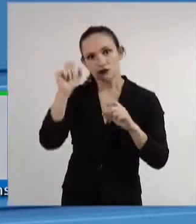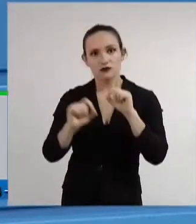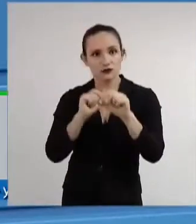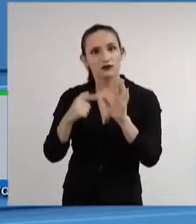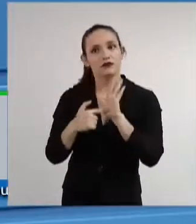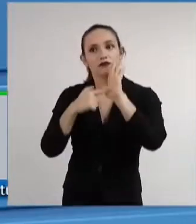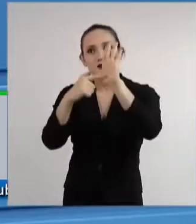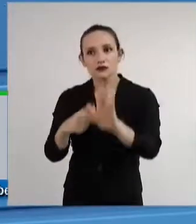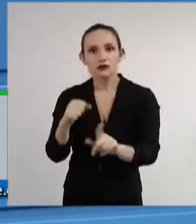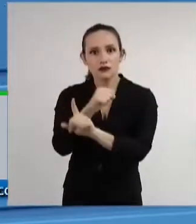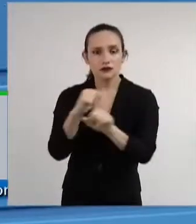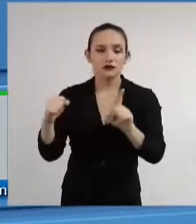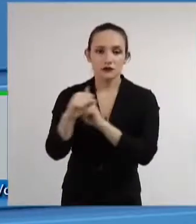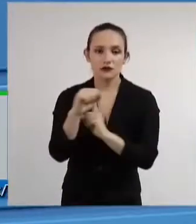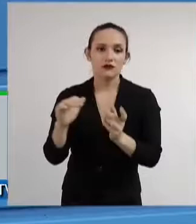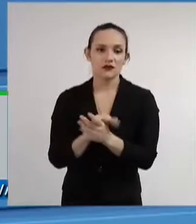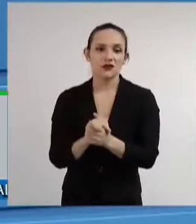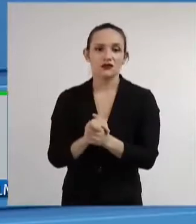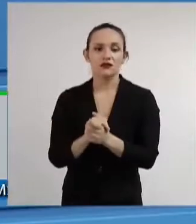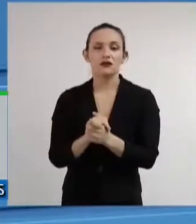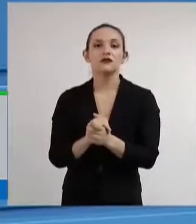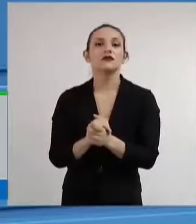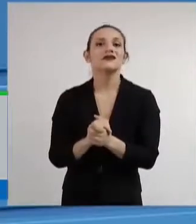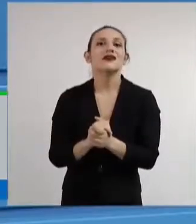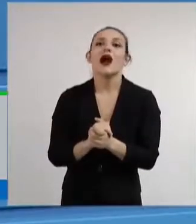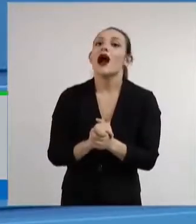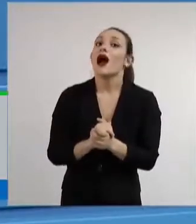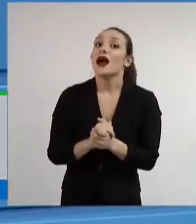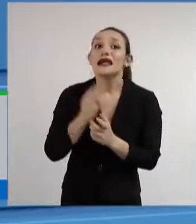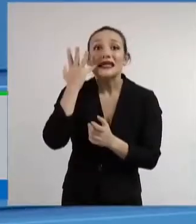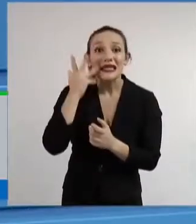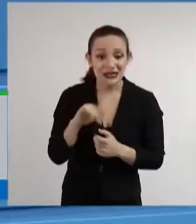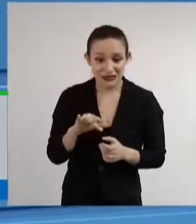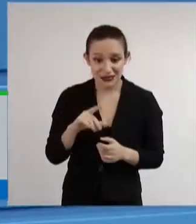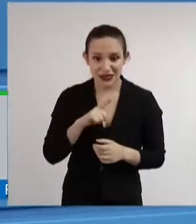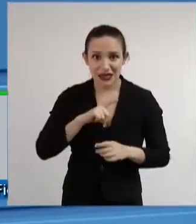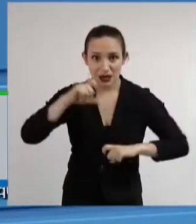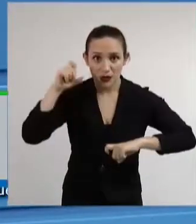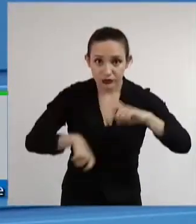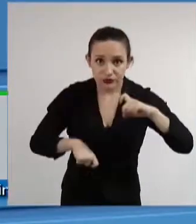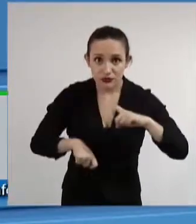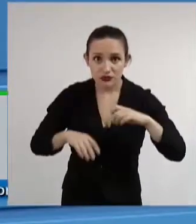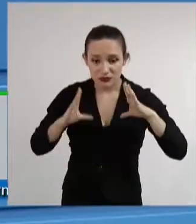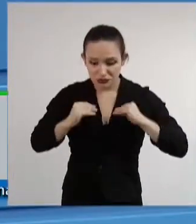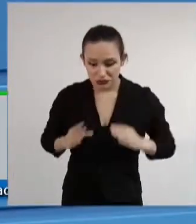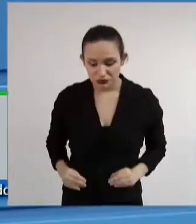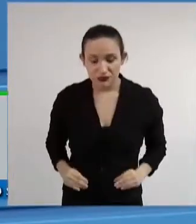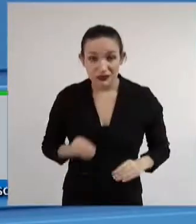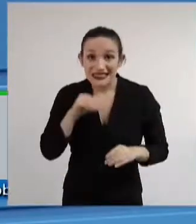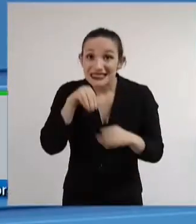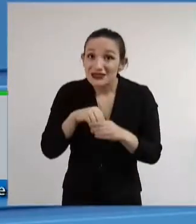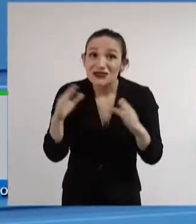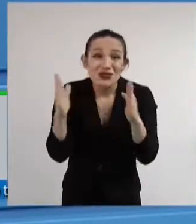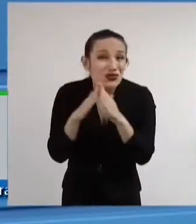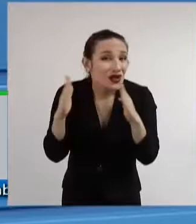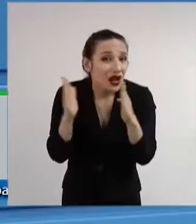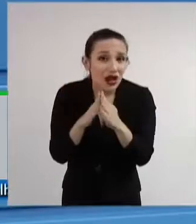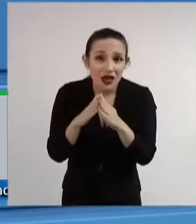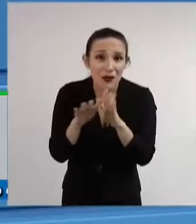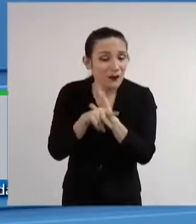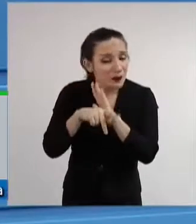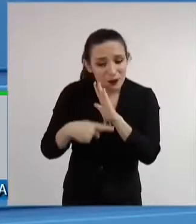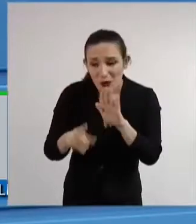sociedade que as crianças são abusadas na sua própria casa, pelos seus familiares,